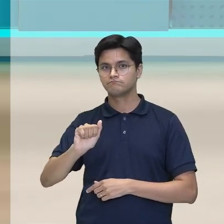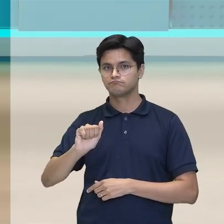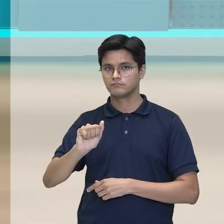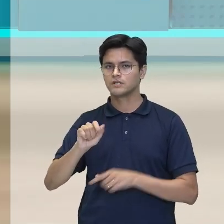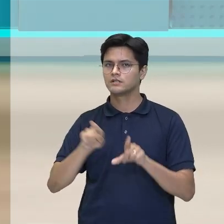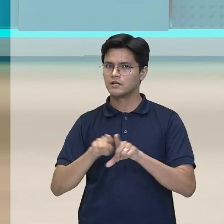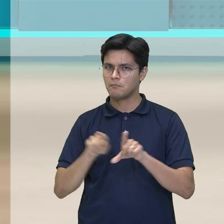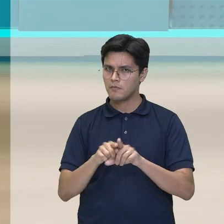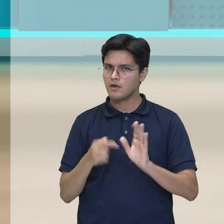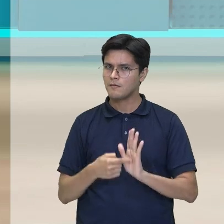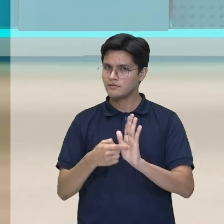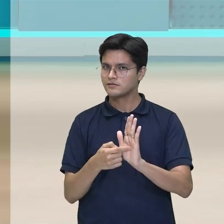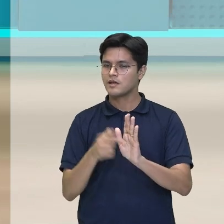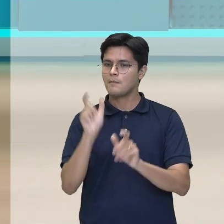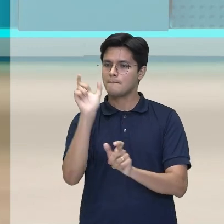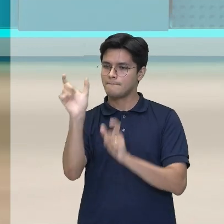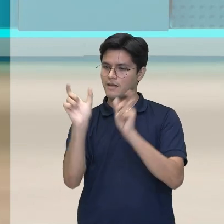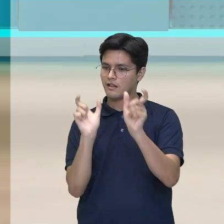a ela.